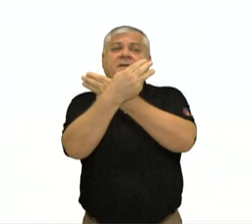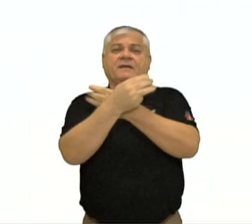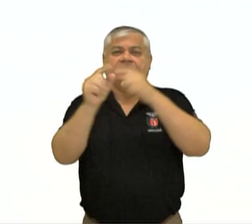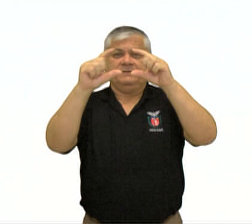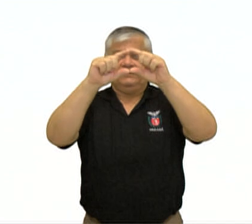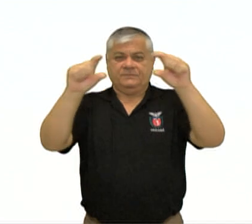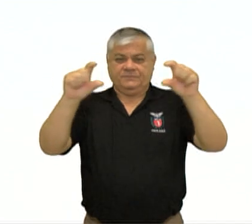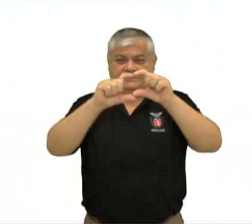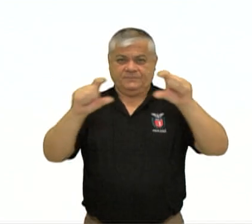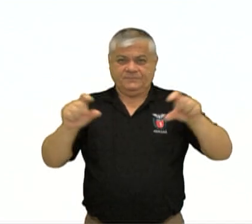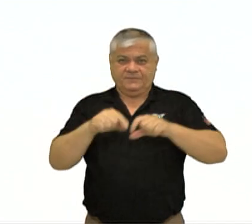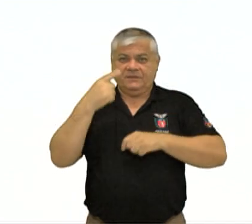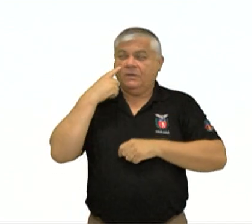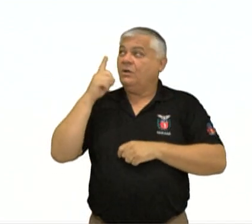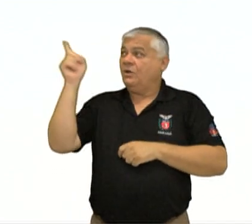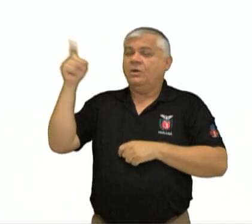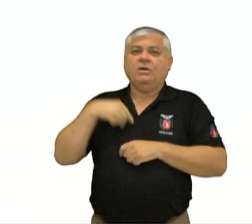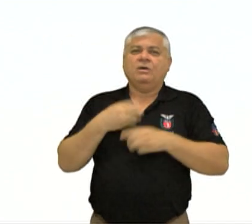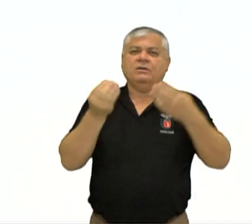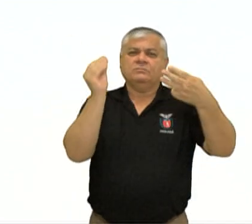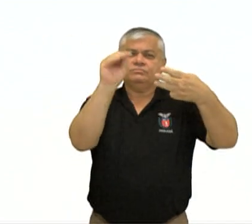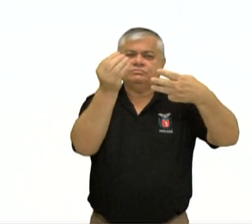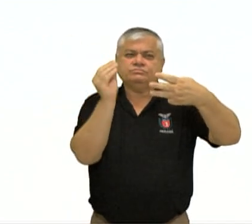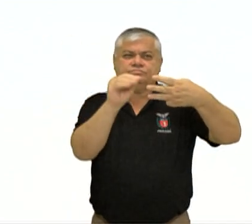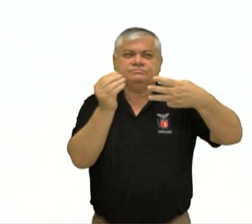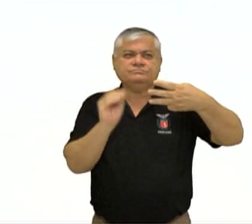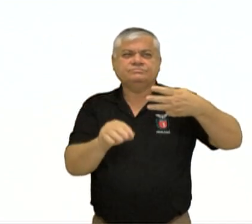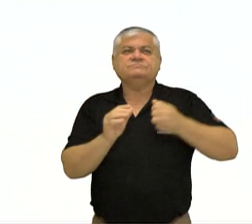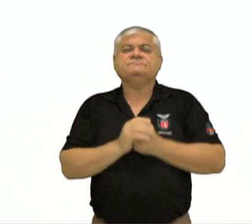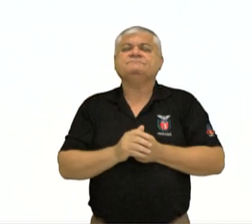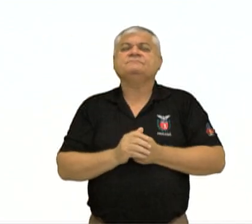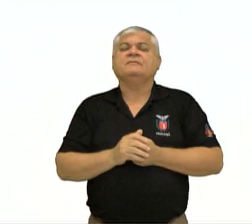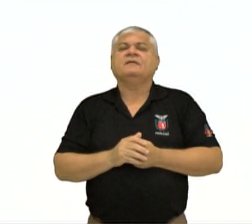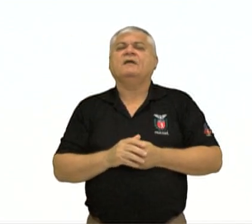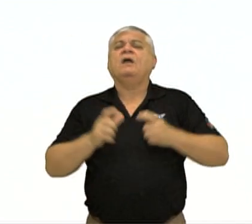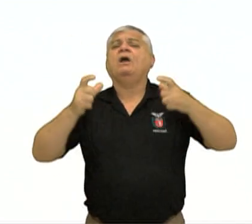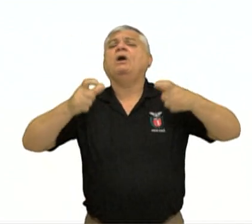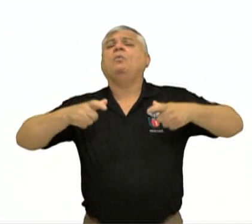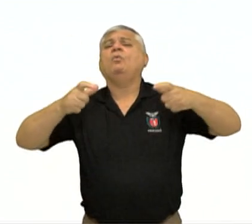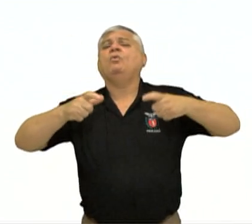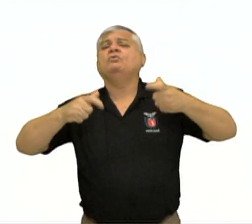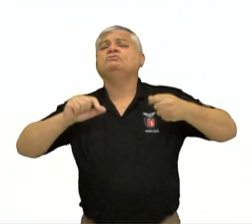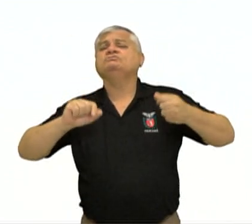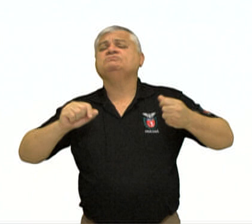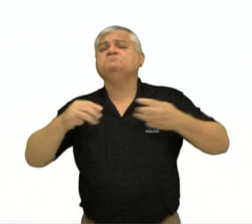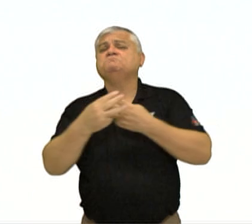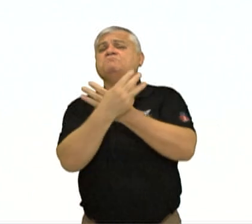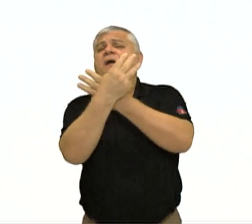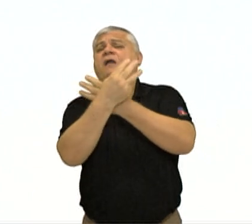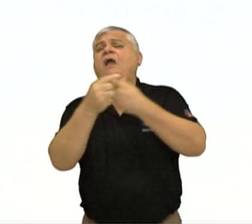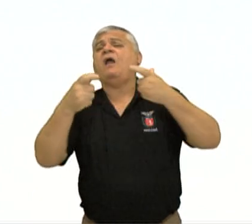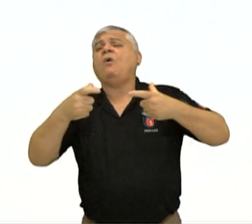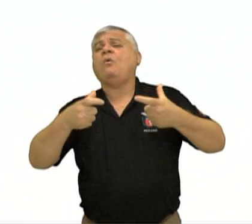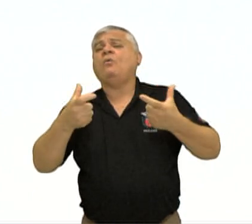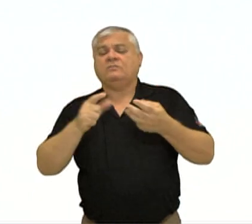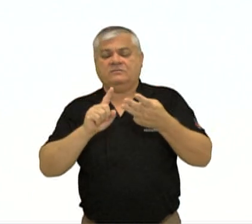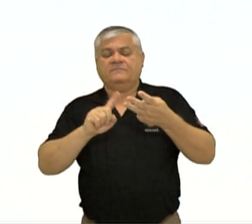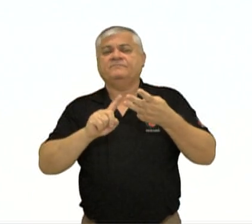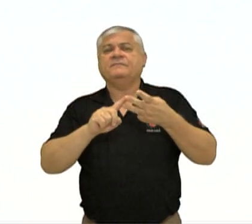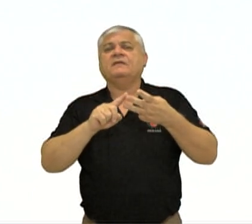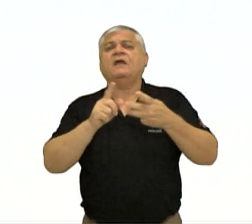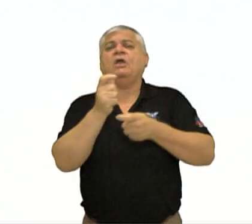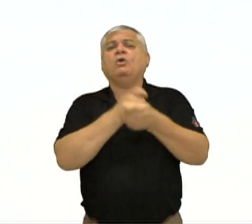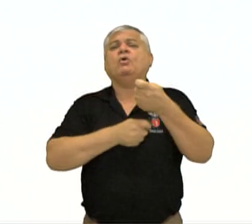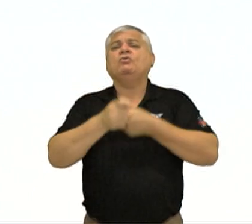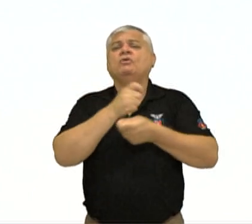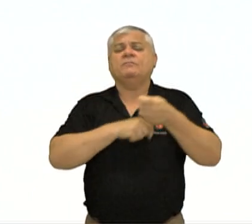com as informações solicitadas. Vamos pensar aqui então, né? Qual a localização do Império Maia, a base da economia,